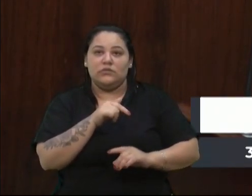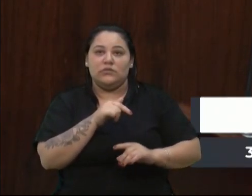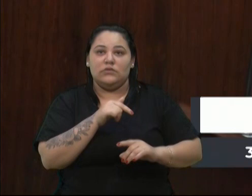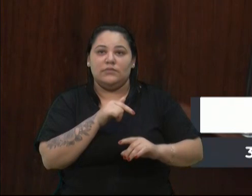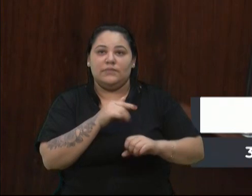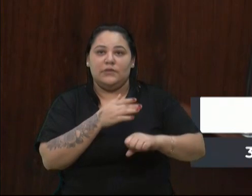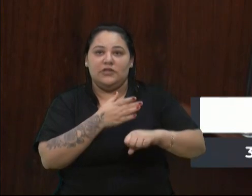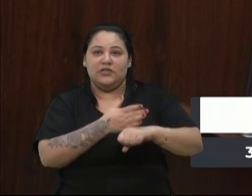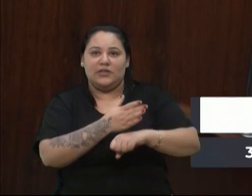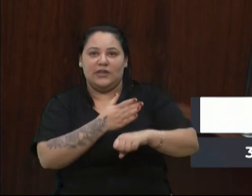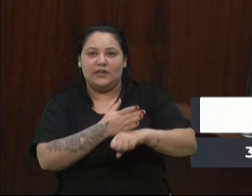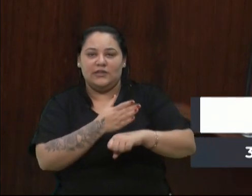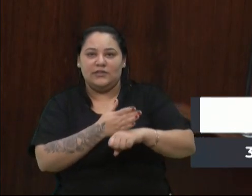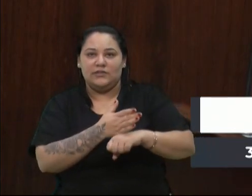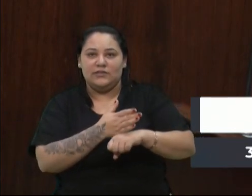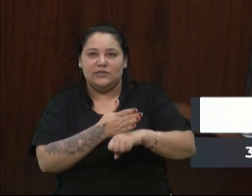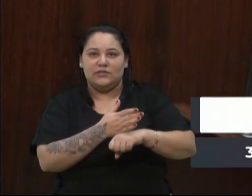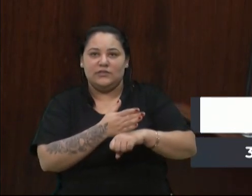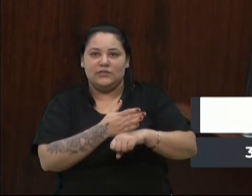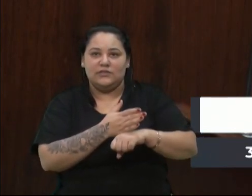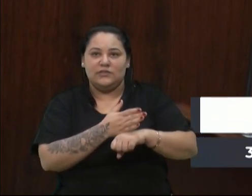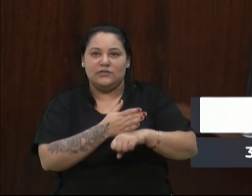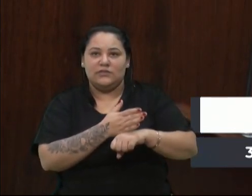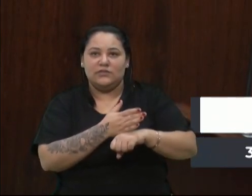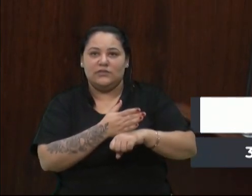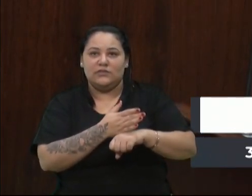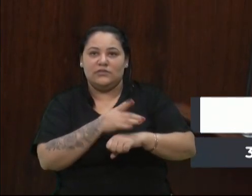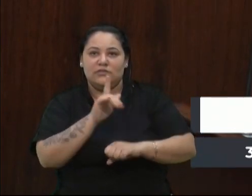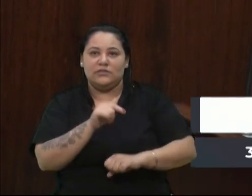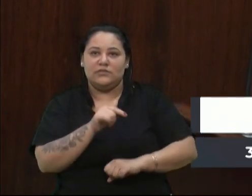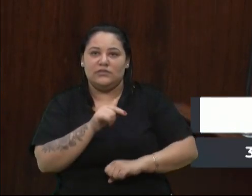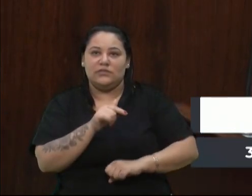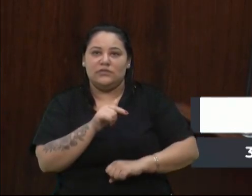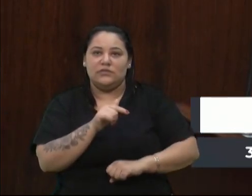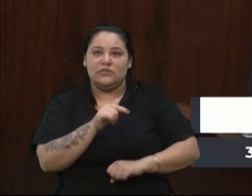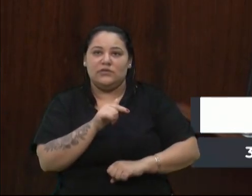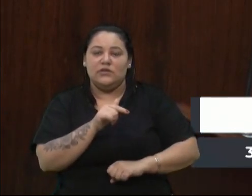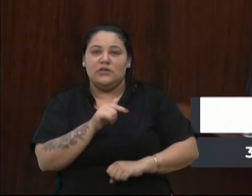esse processo. Então, parabéns pelo tema e pela